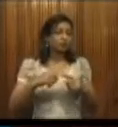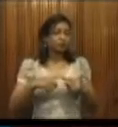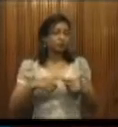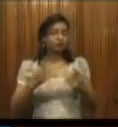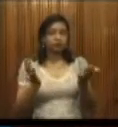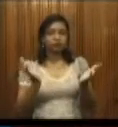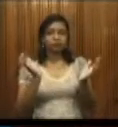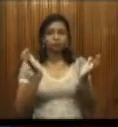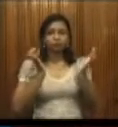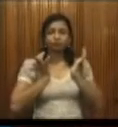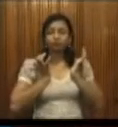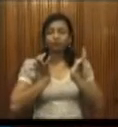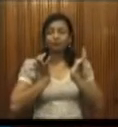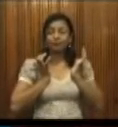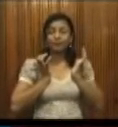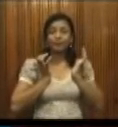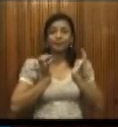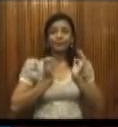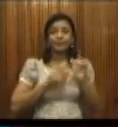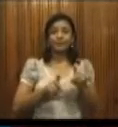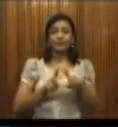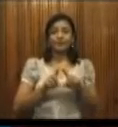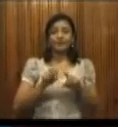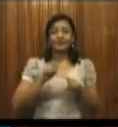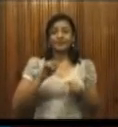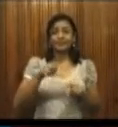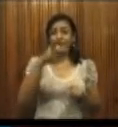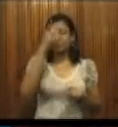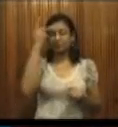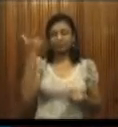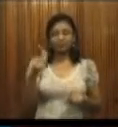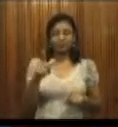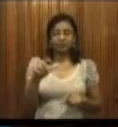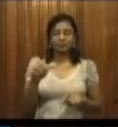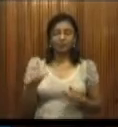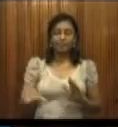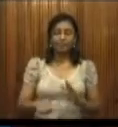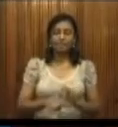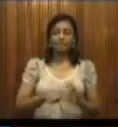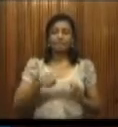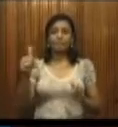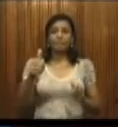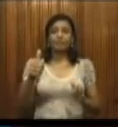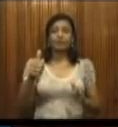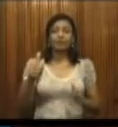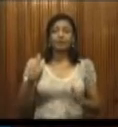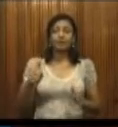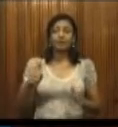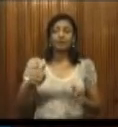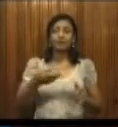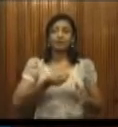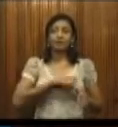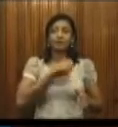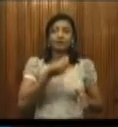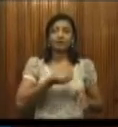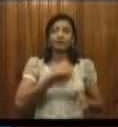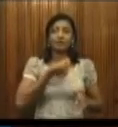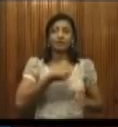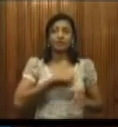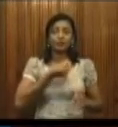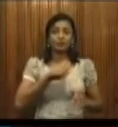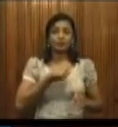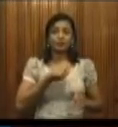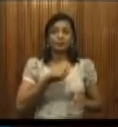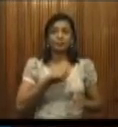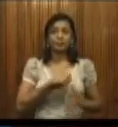primeiro lugar em sua vida, de herdar a vida eterna, de herdar a salvação. Aí os discípulos olham para aquilo,